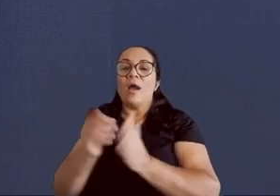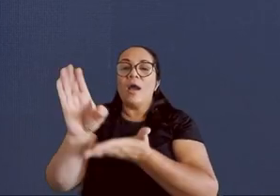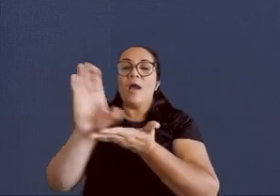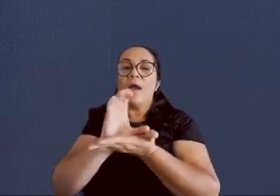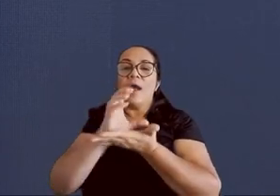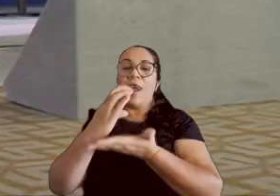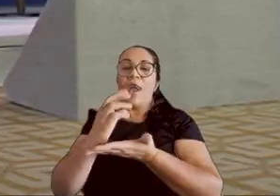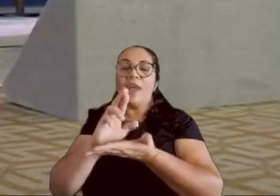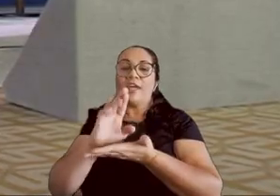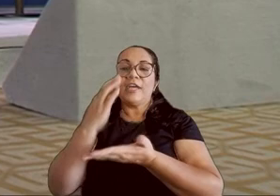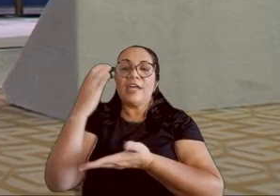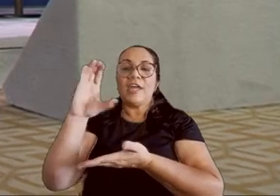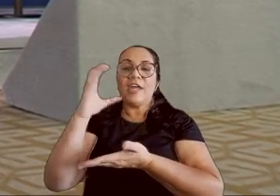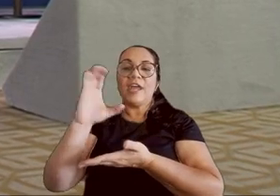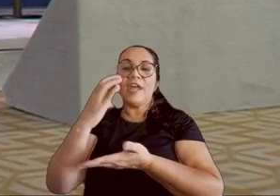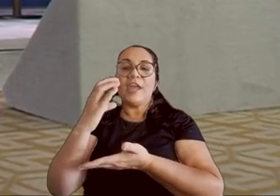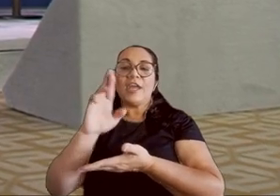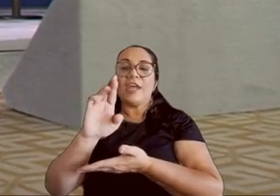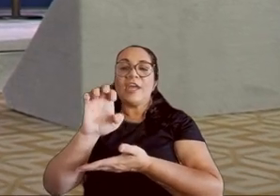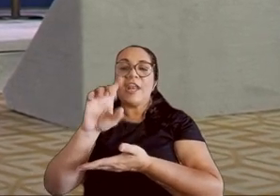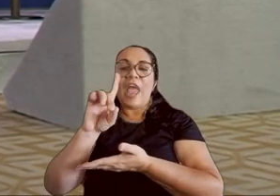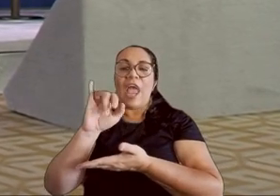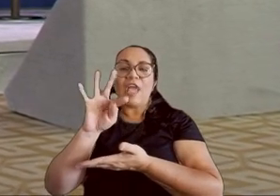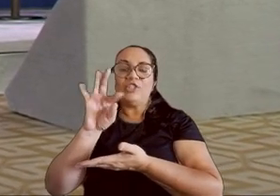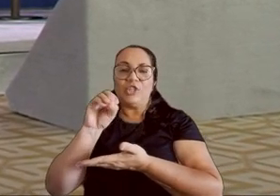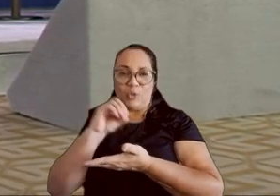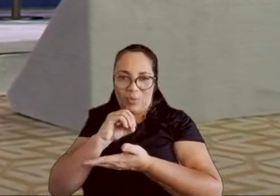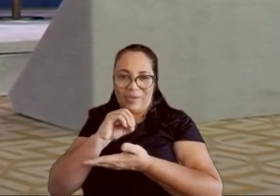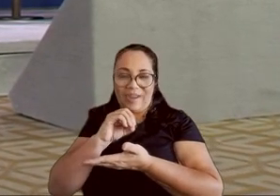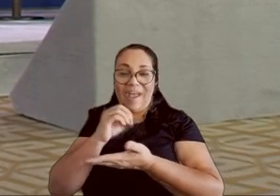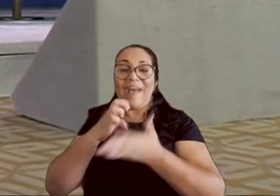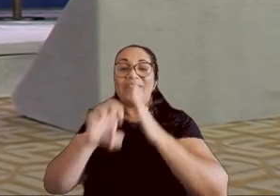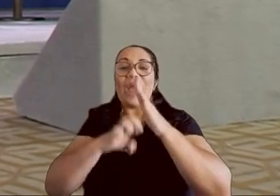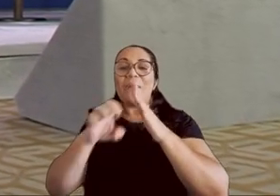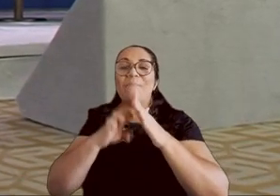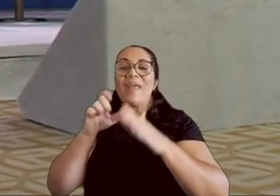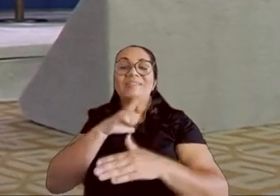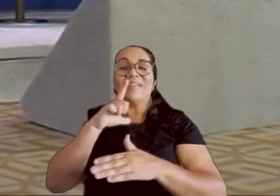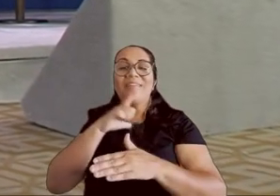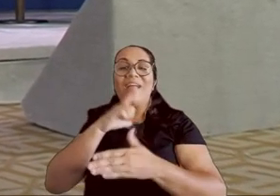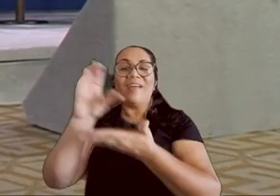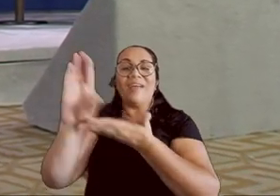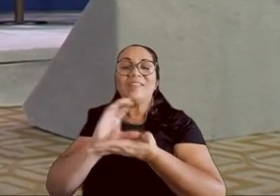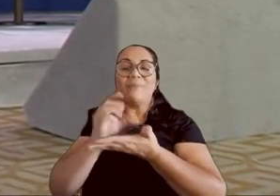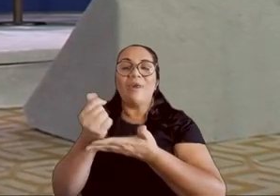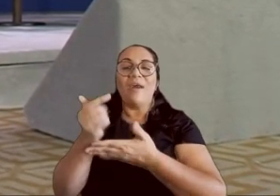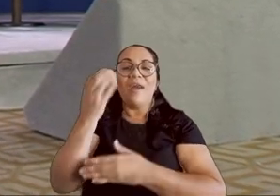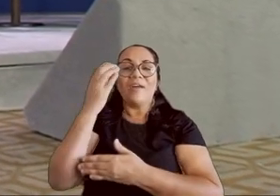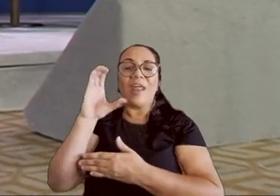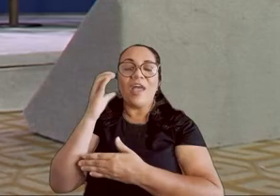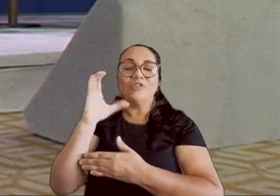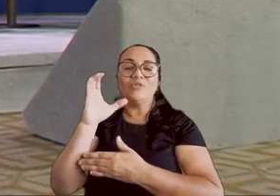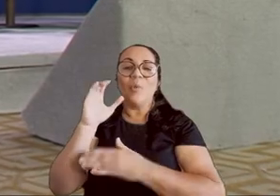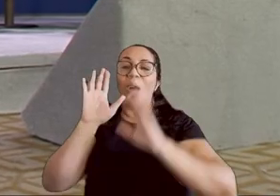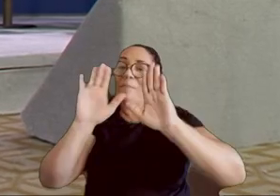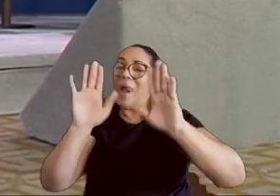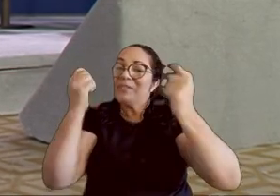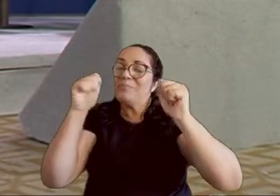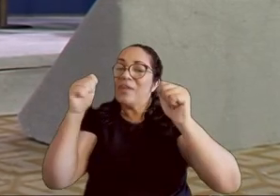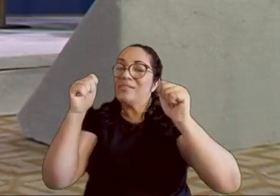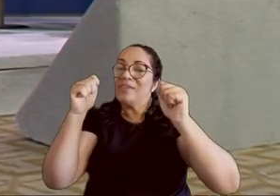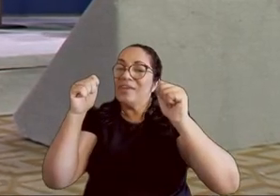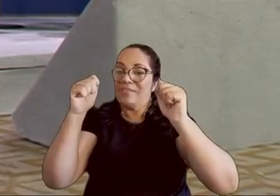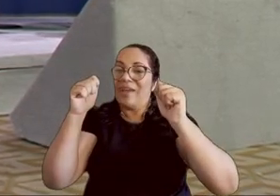da companhia em Honrar seus compromissos no mundo em que a gente está já hoje com carrego de